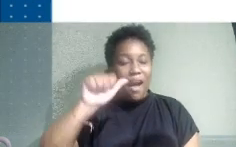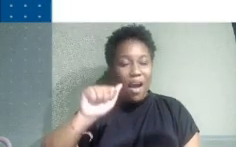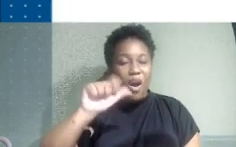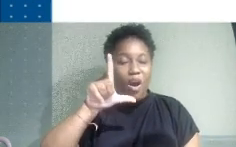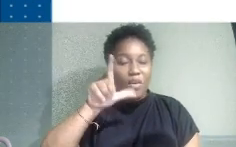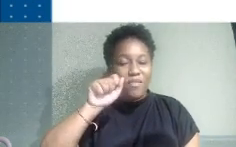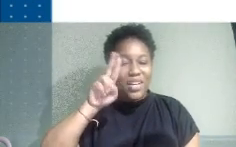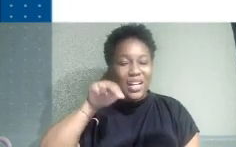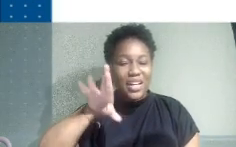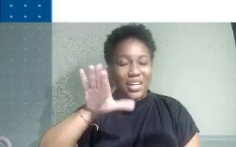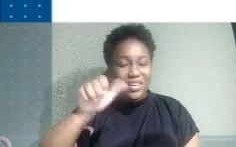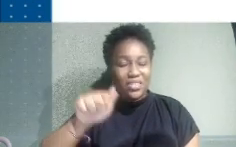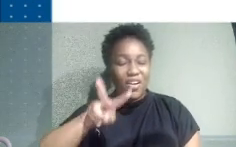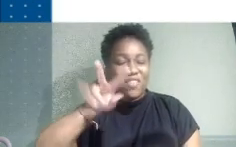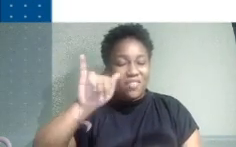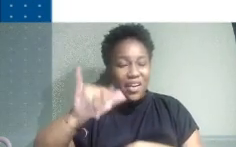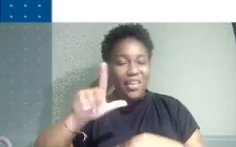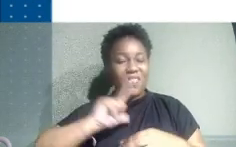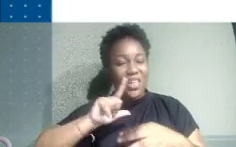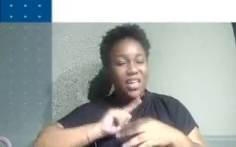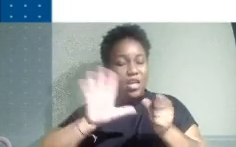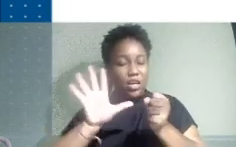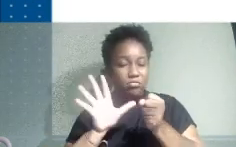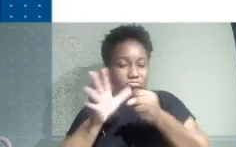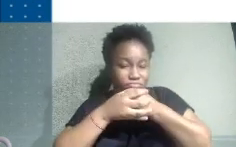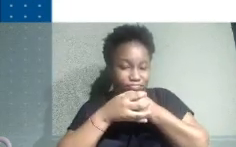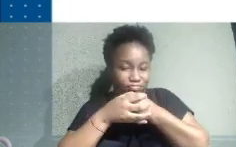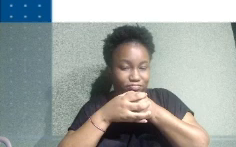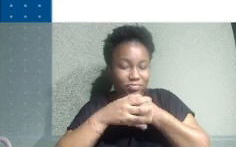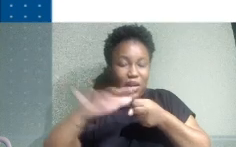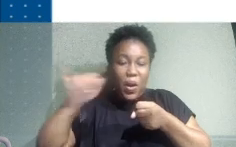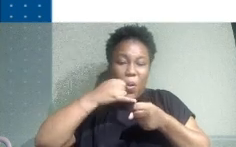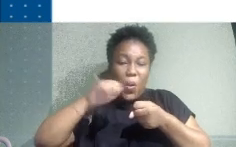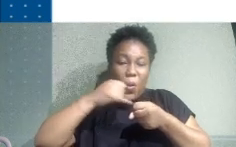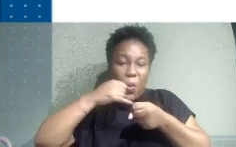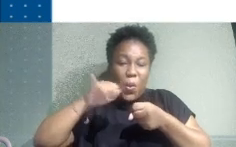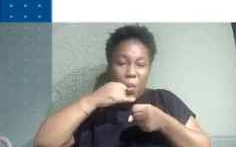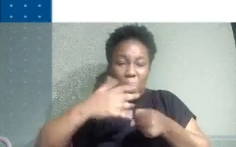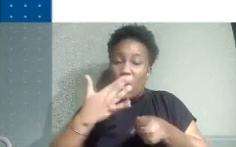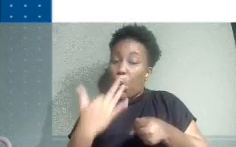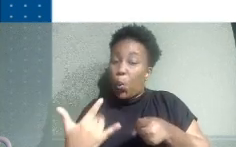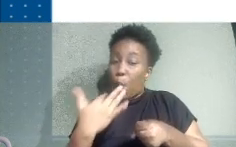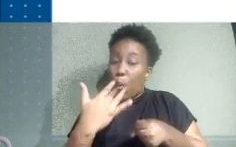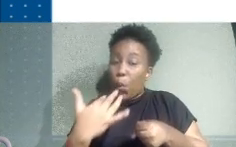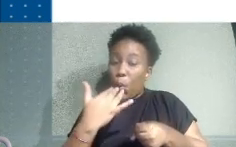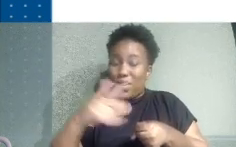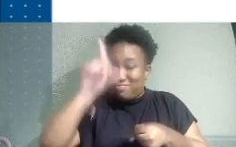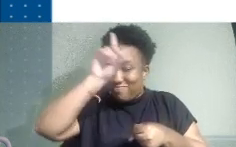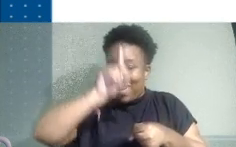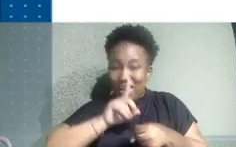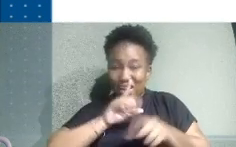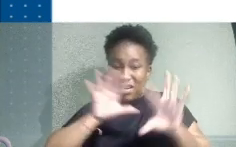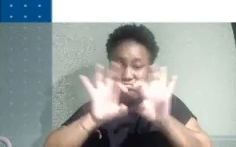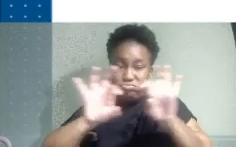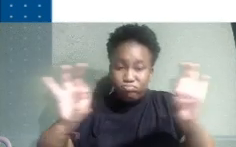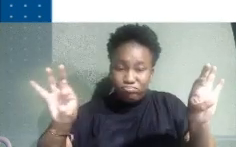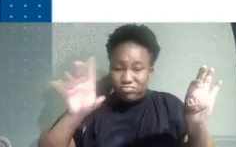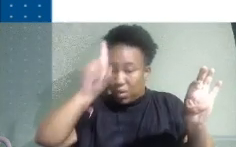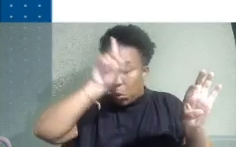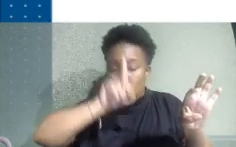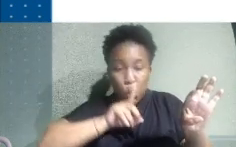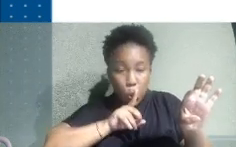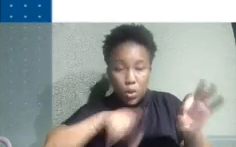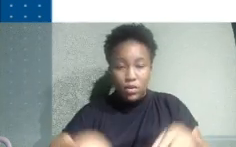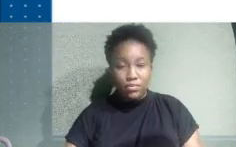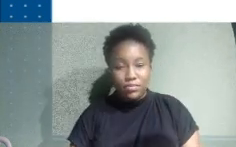o embutimento dos eletrodutos e caixas de passagem. Eletroduto, aquela mangueira amarela, né? Ou tubo. Com relação à alvenaria